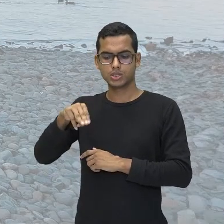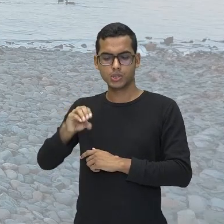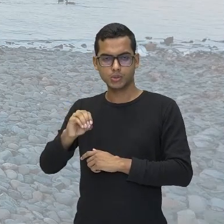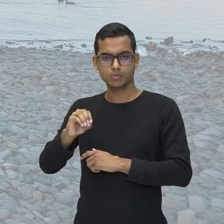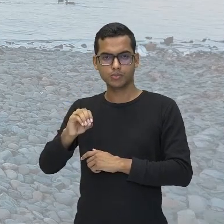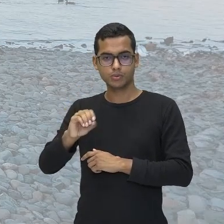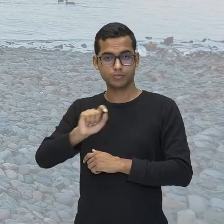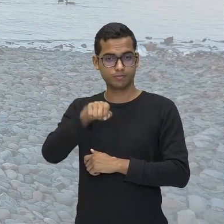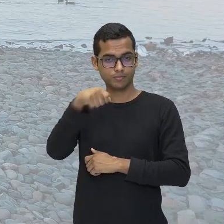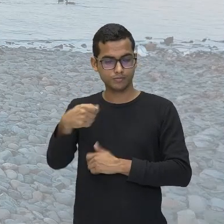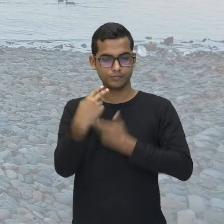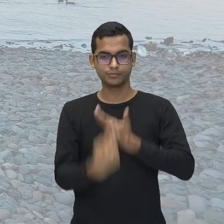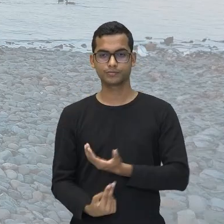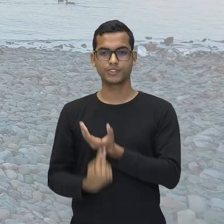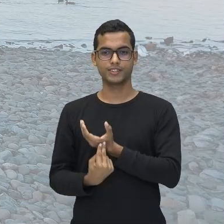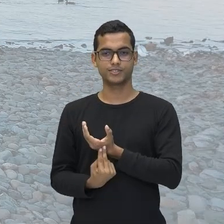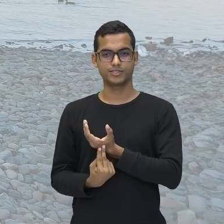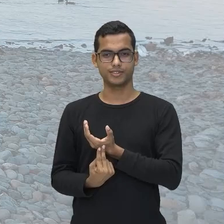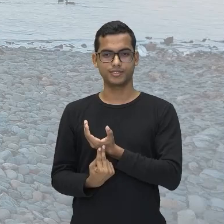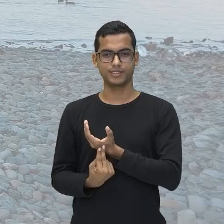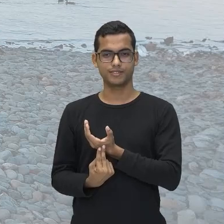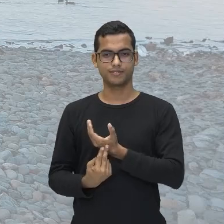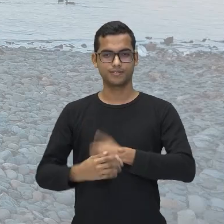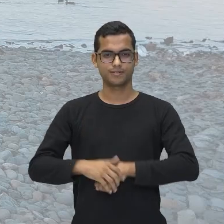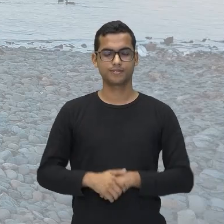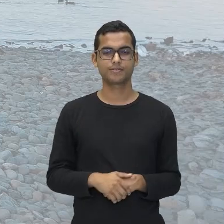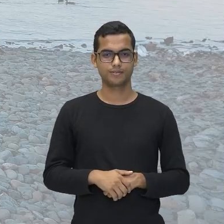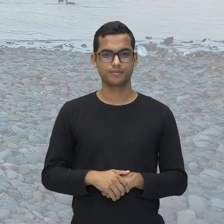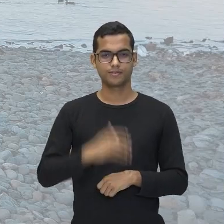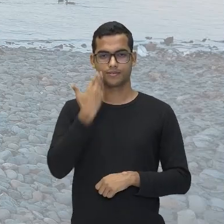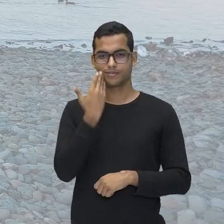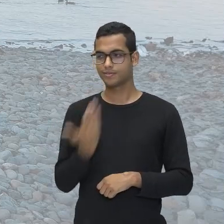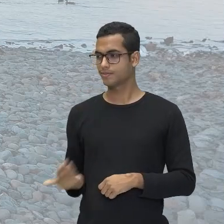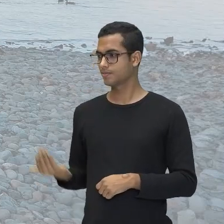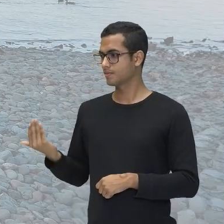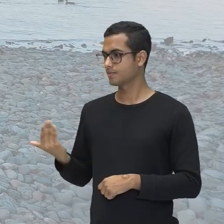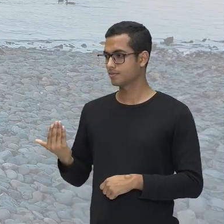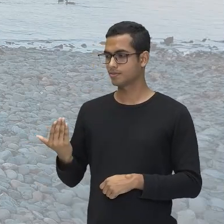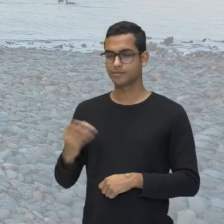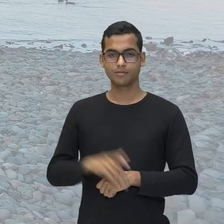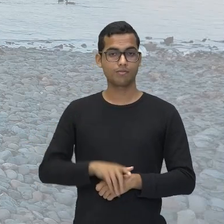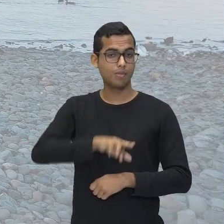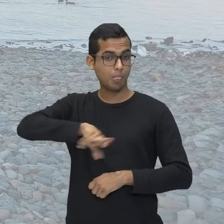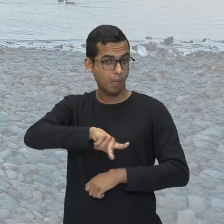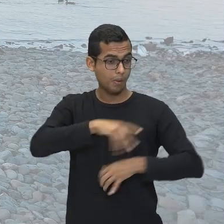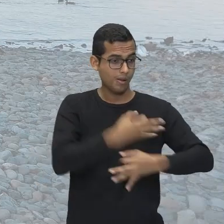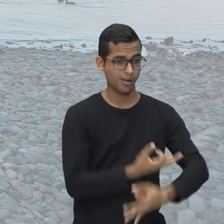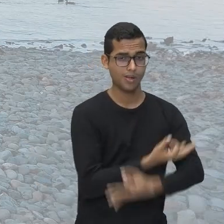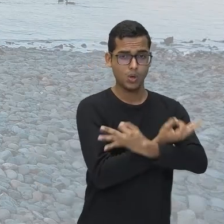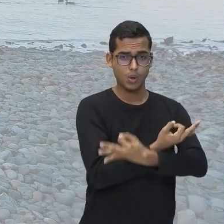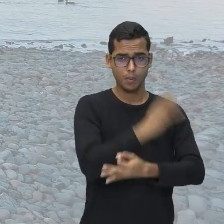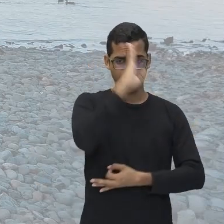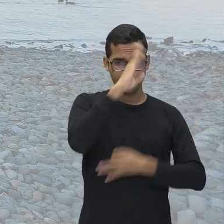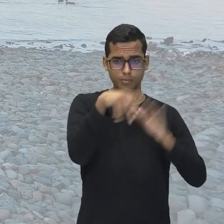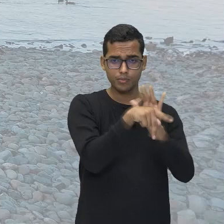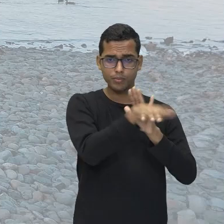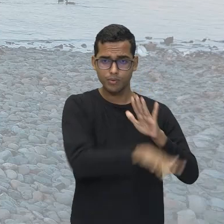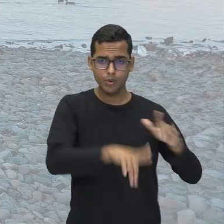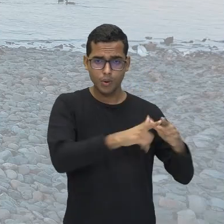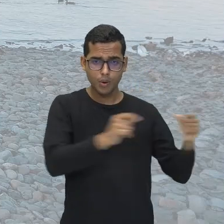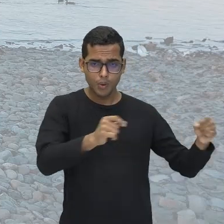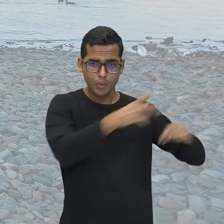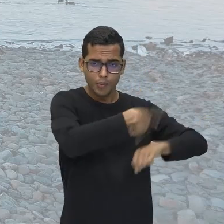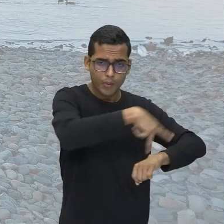japonês. Ao contrário do que podemos pensar, não é o budismo, a religião japonesa, embora